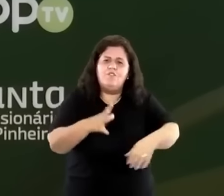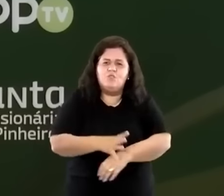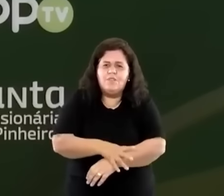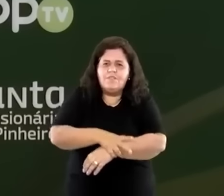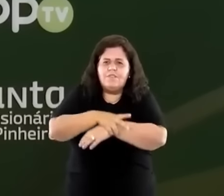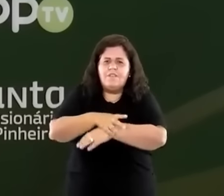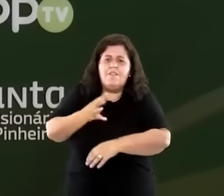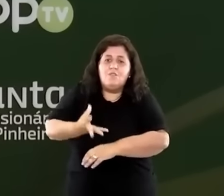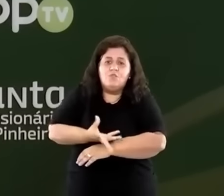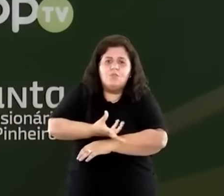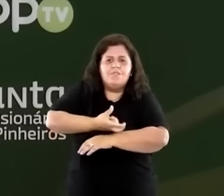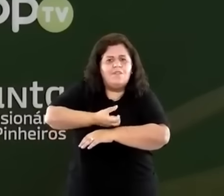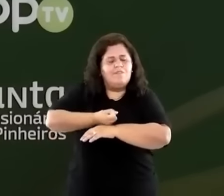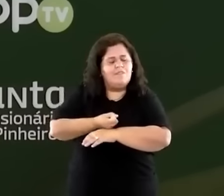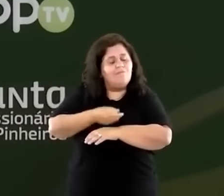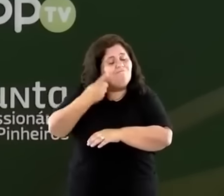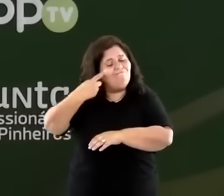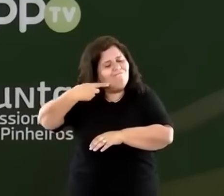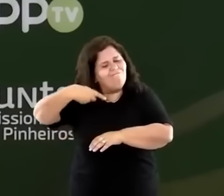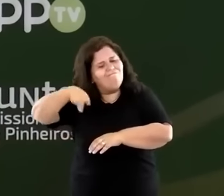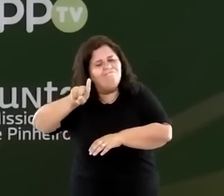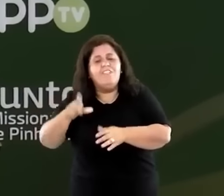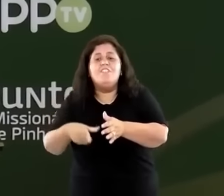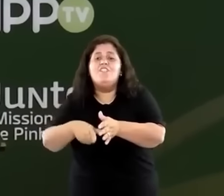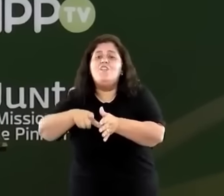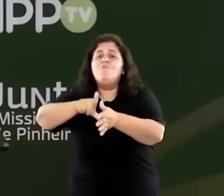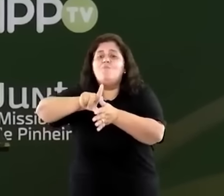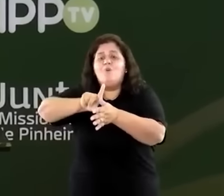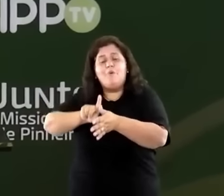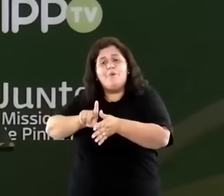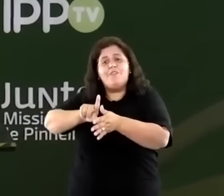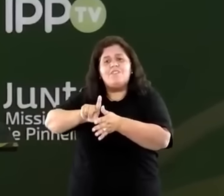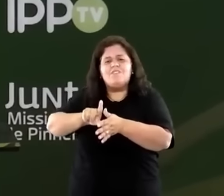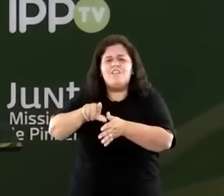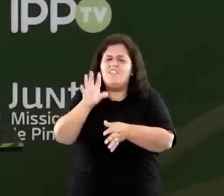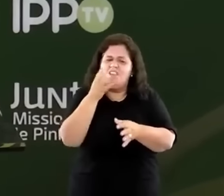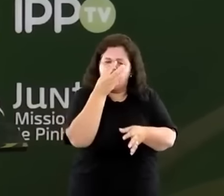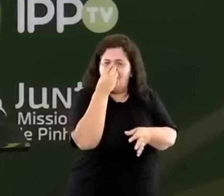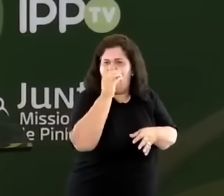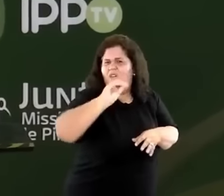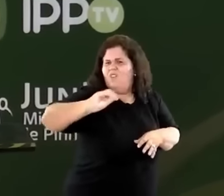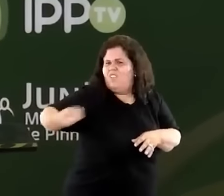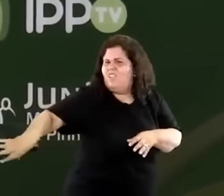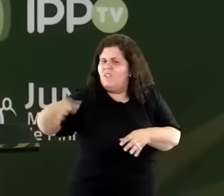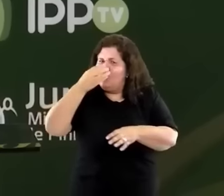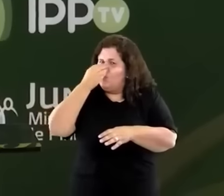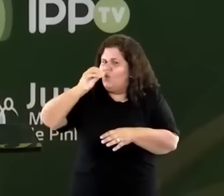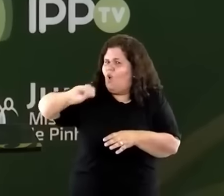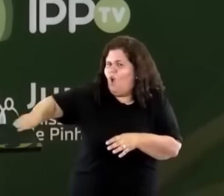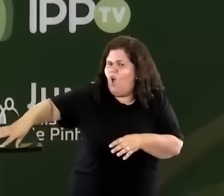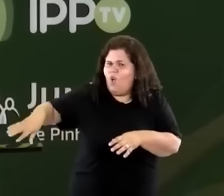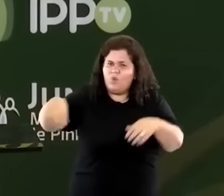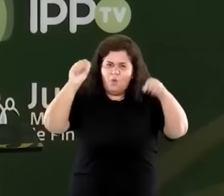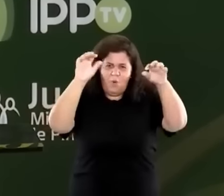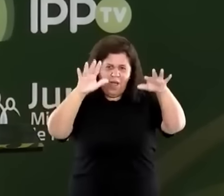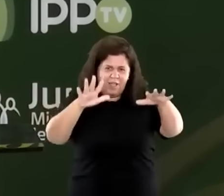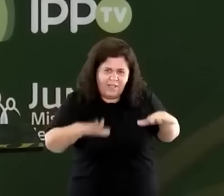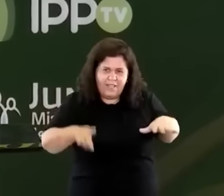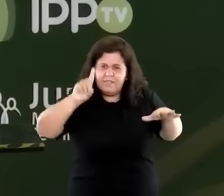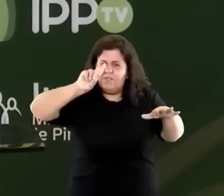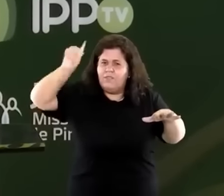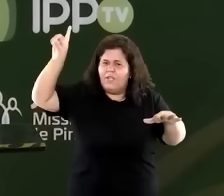salvação e então aos que recusam a oferta da misericórdia e da Graça vem o